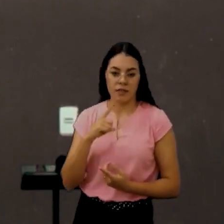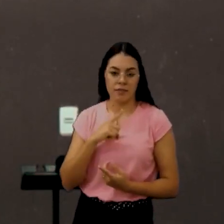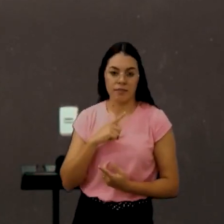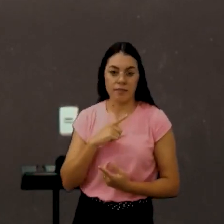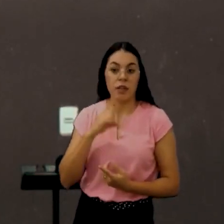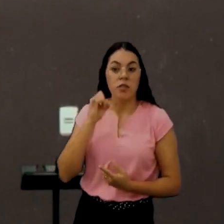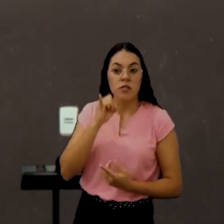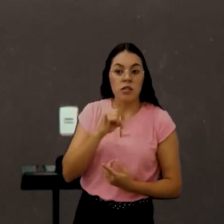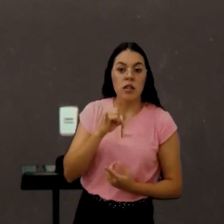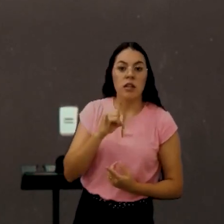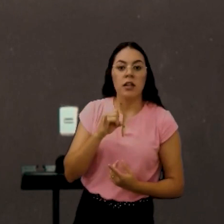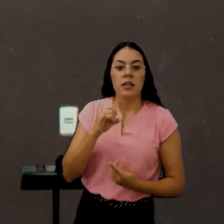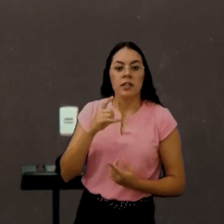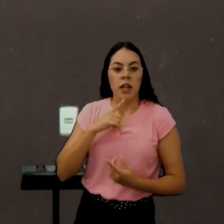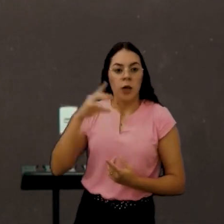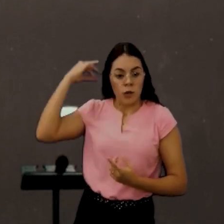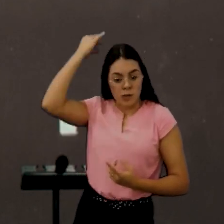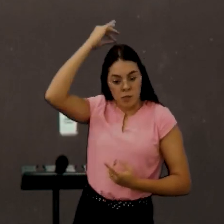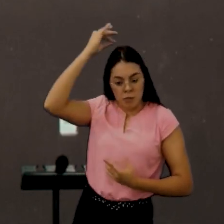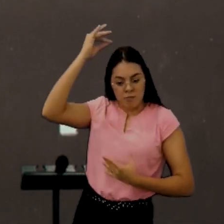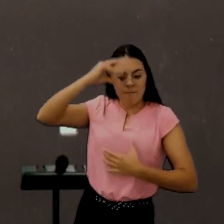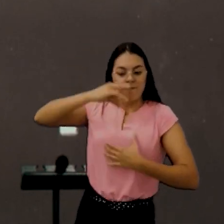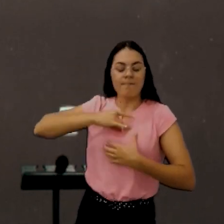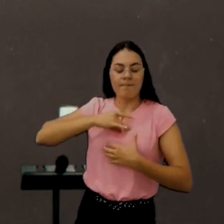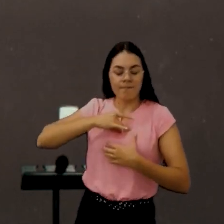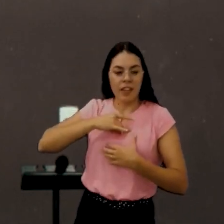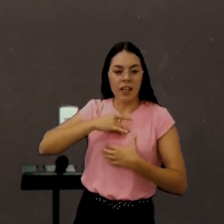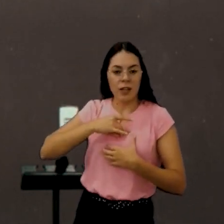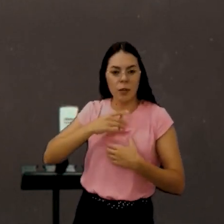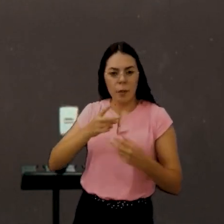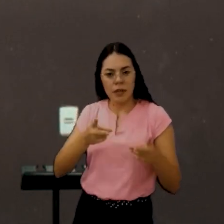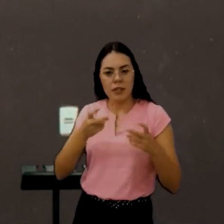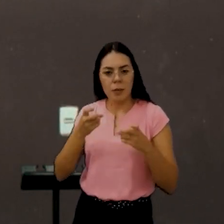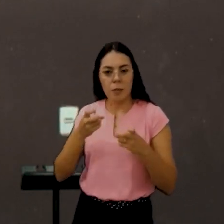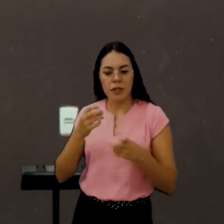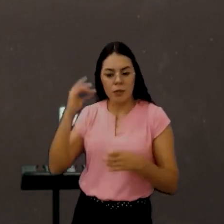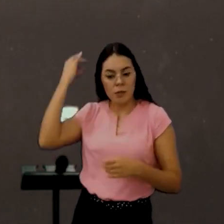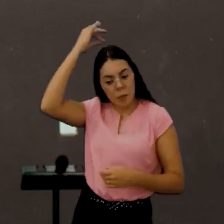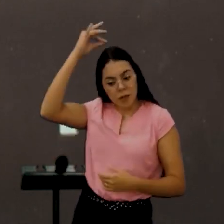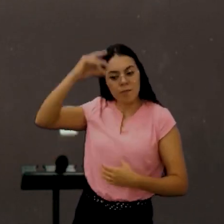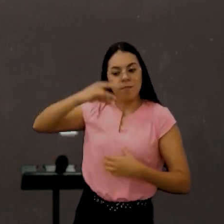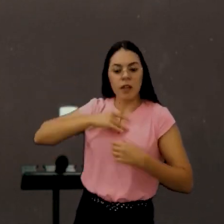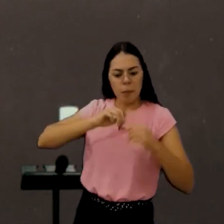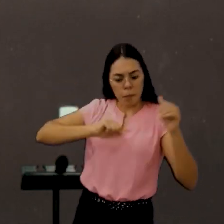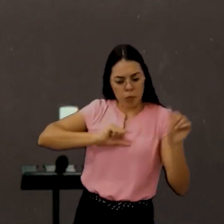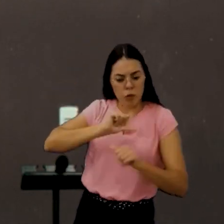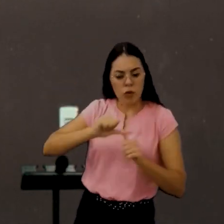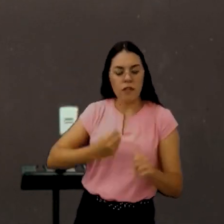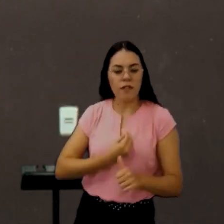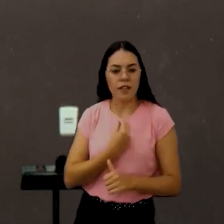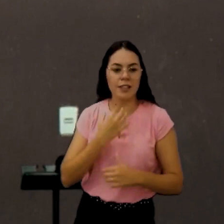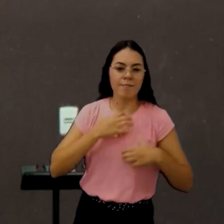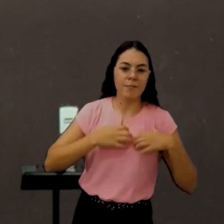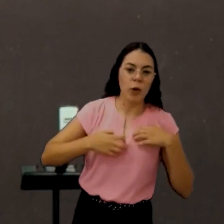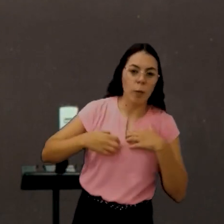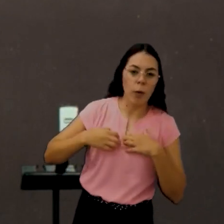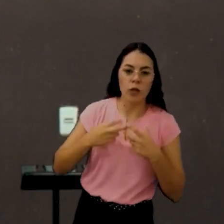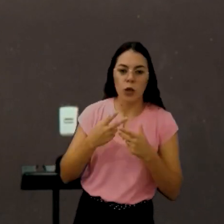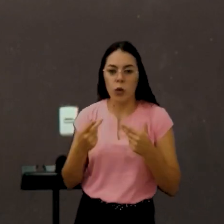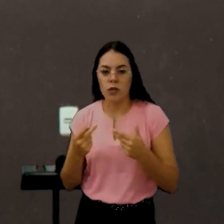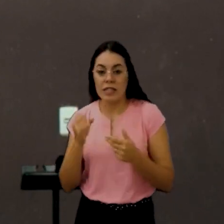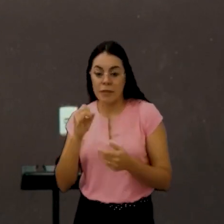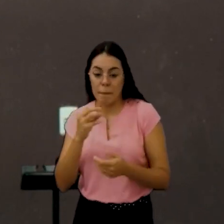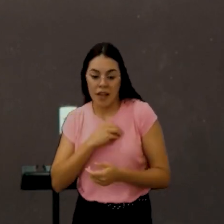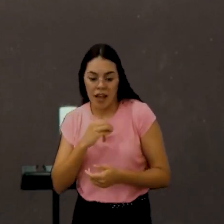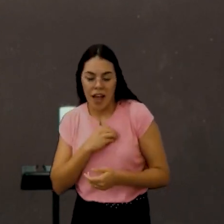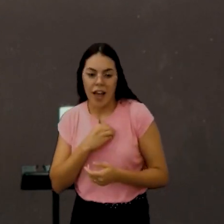você tem o Espírito Santo dentro de você, se você vê que ele habita em você, que ele te transformou, que ele te incomoda contra o pecado,